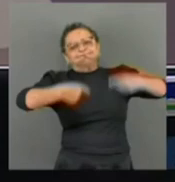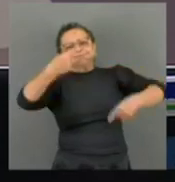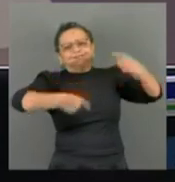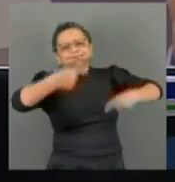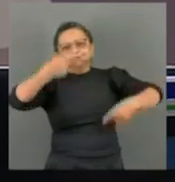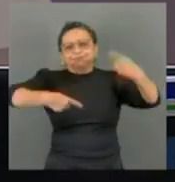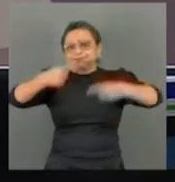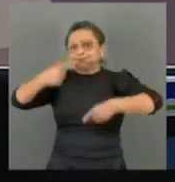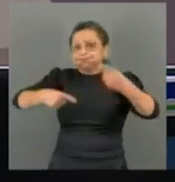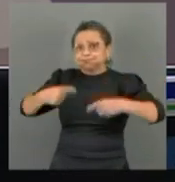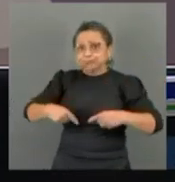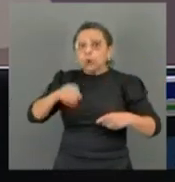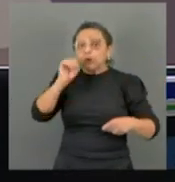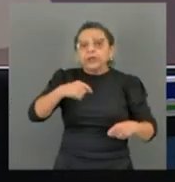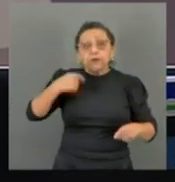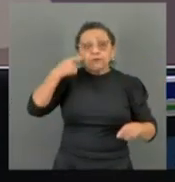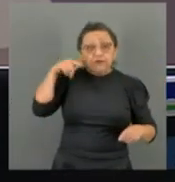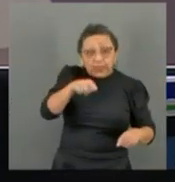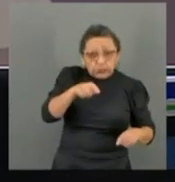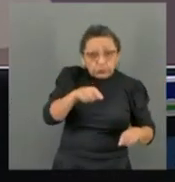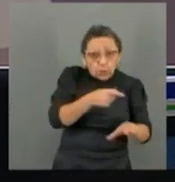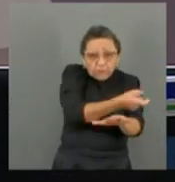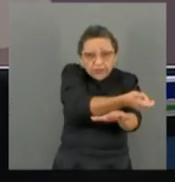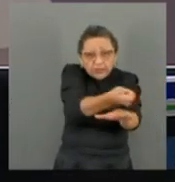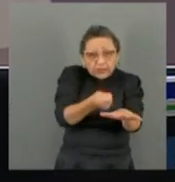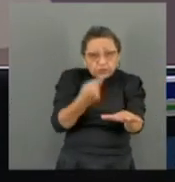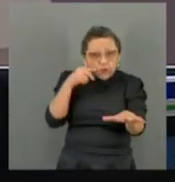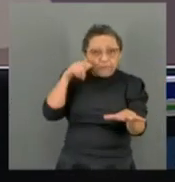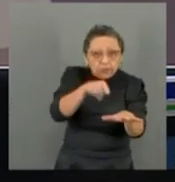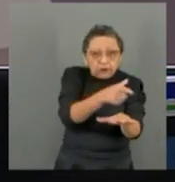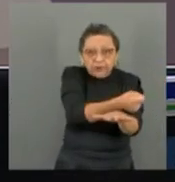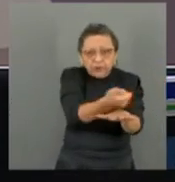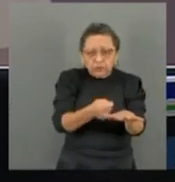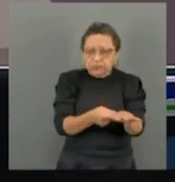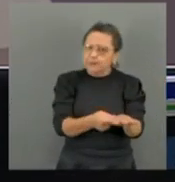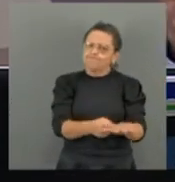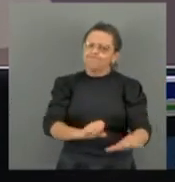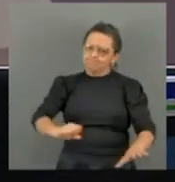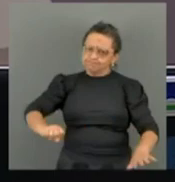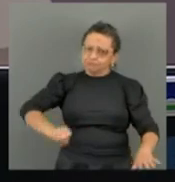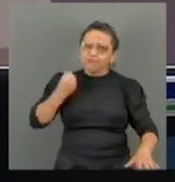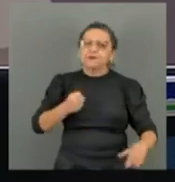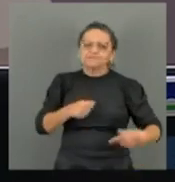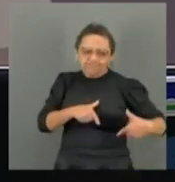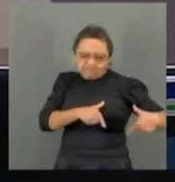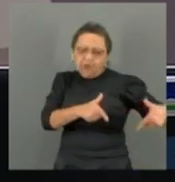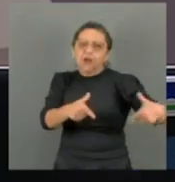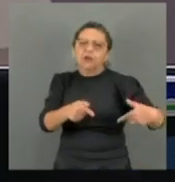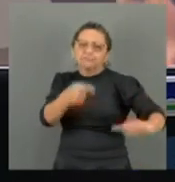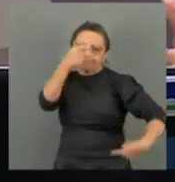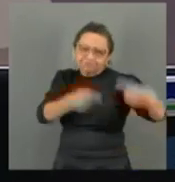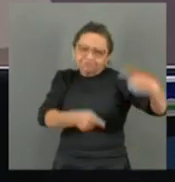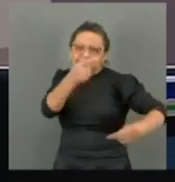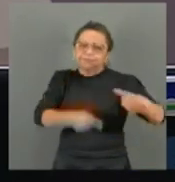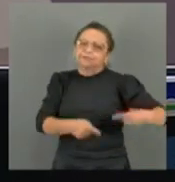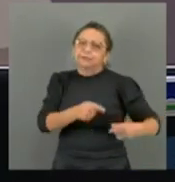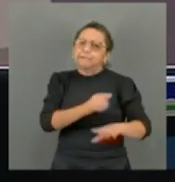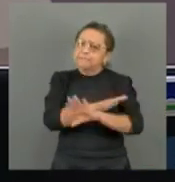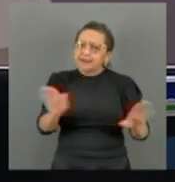as informações falsas. Ou combater a